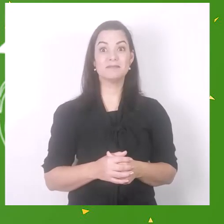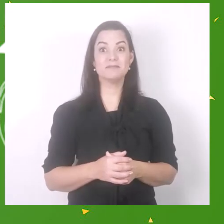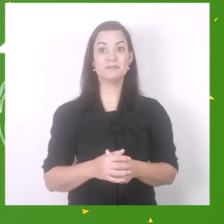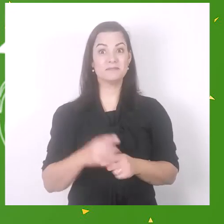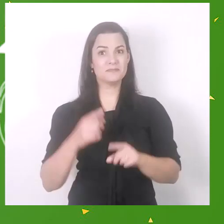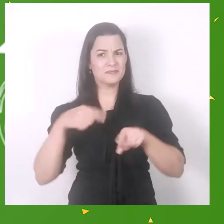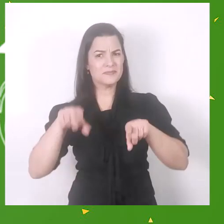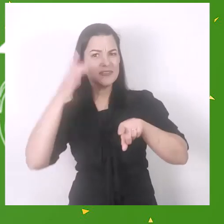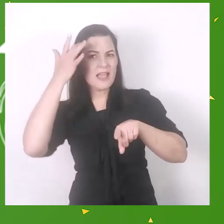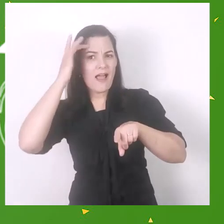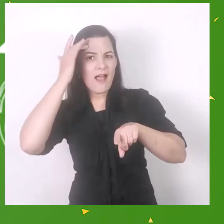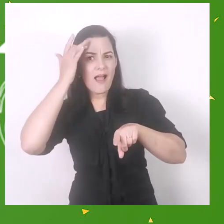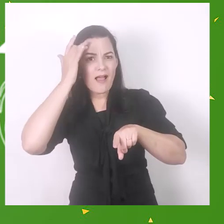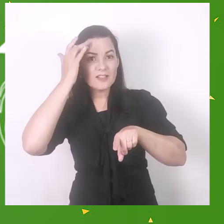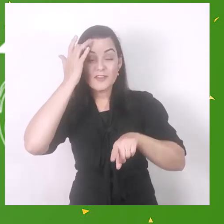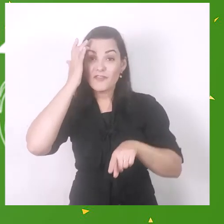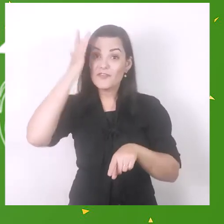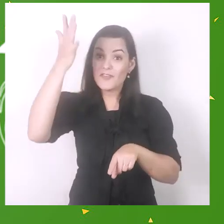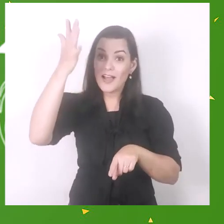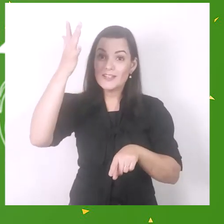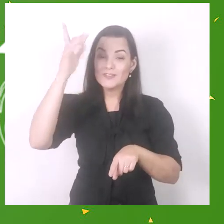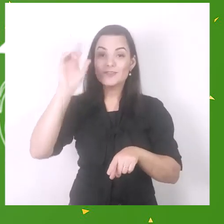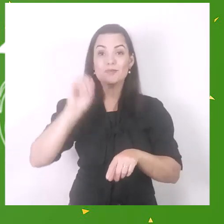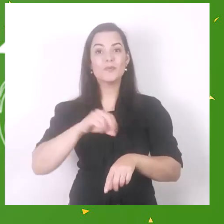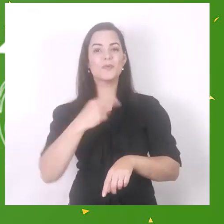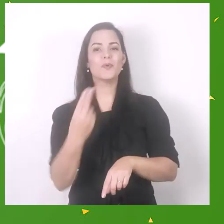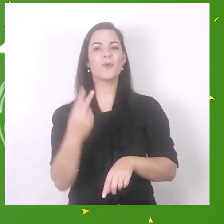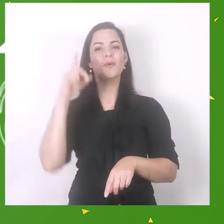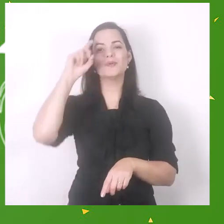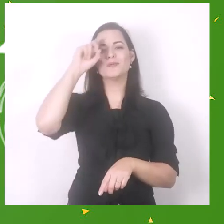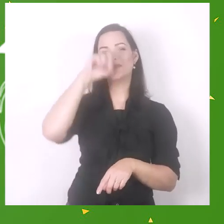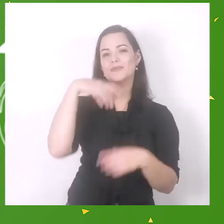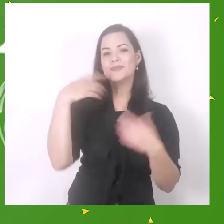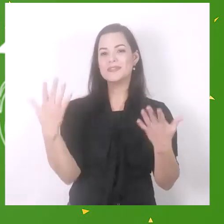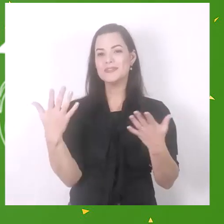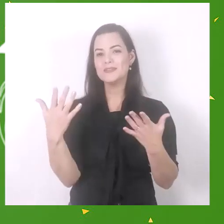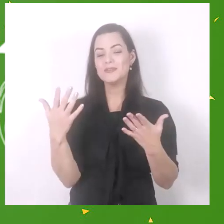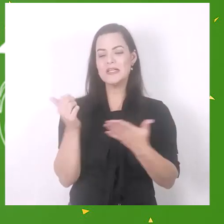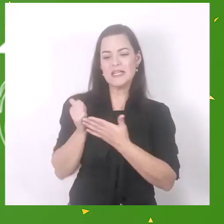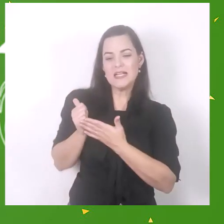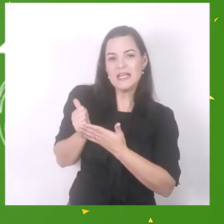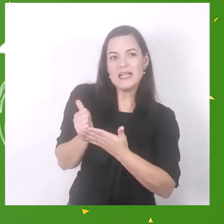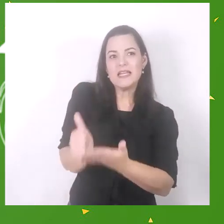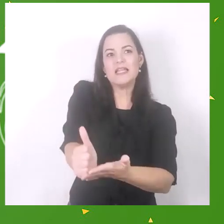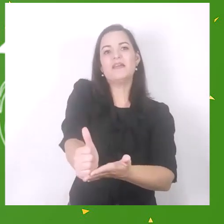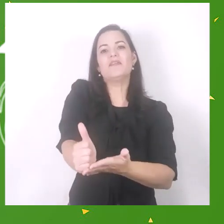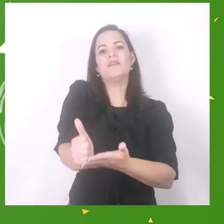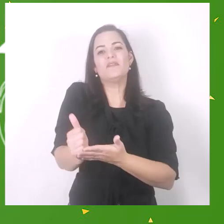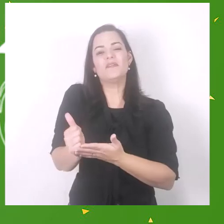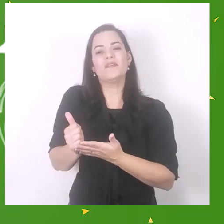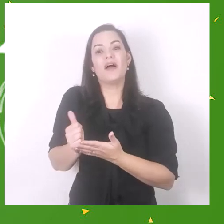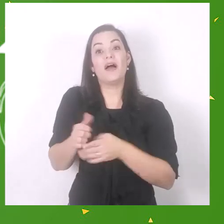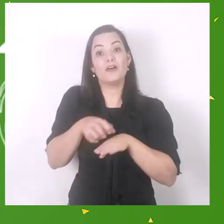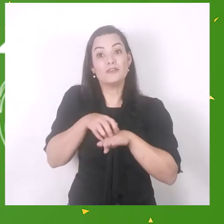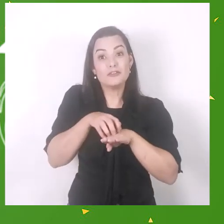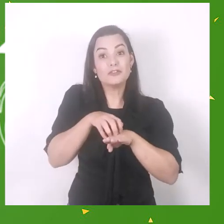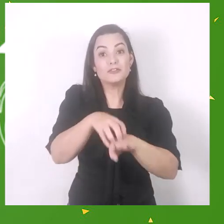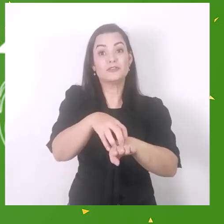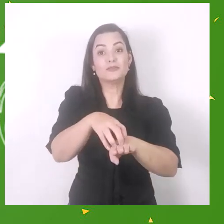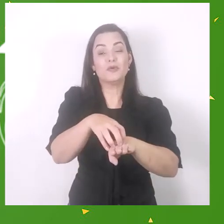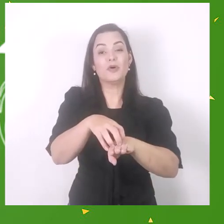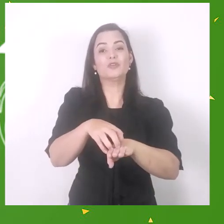Vocês acham que era fácil ou difícil conseguir arrastar o meio de transporte com